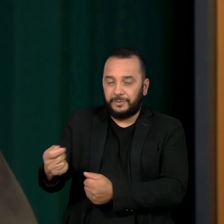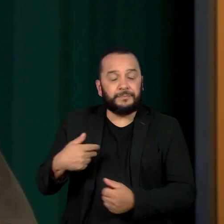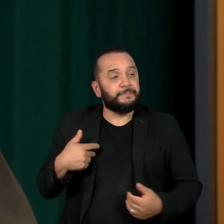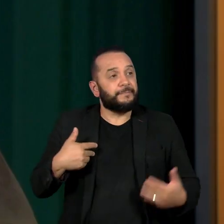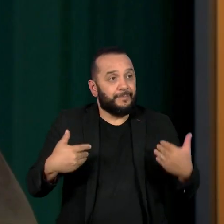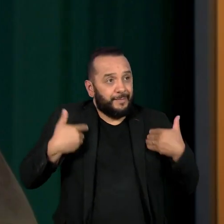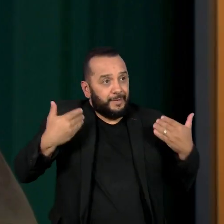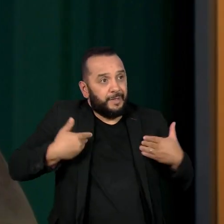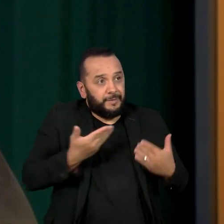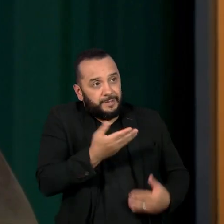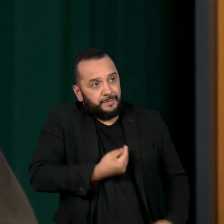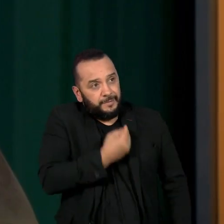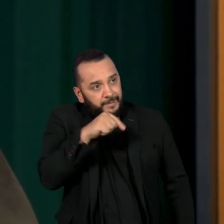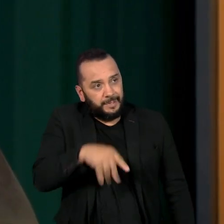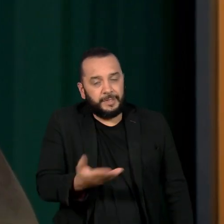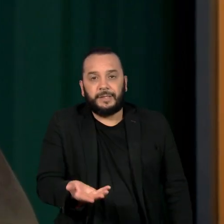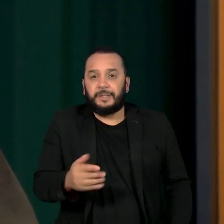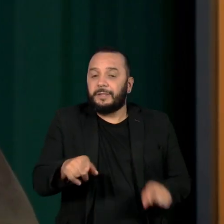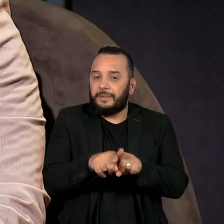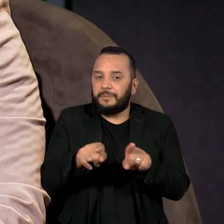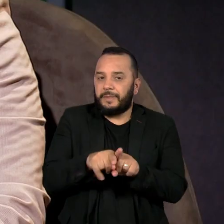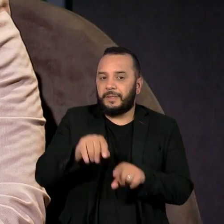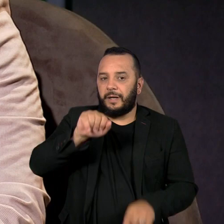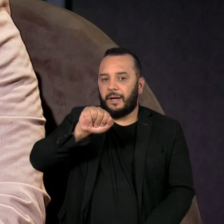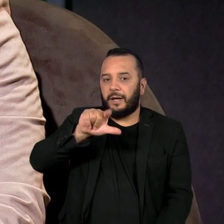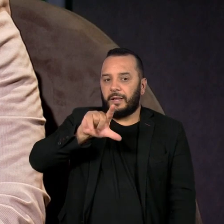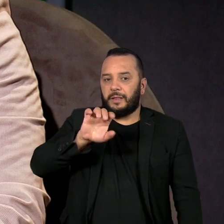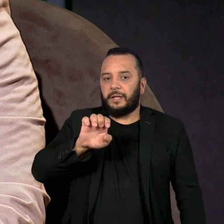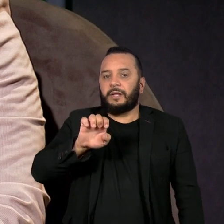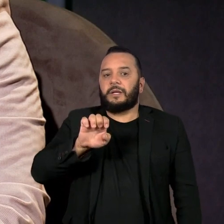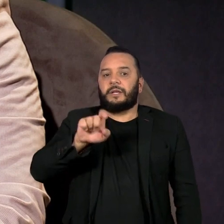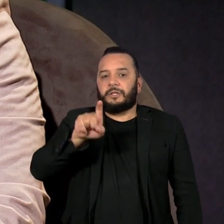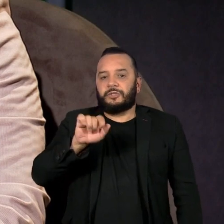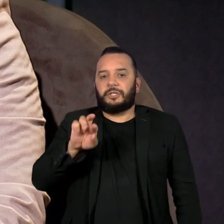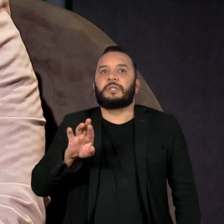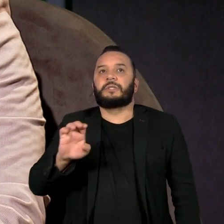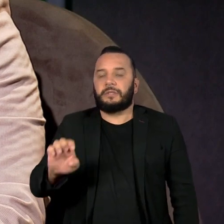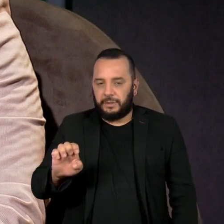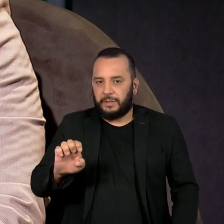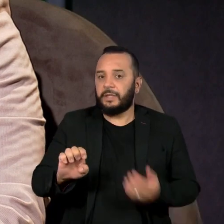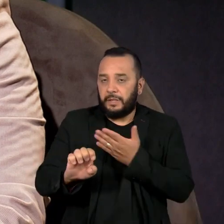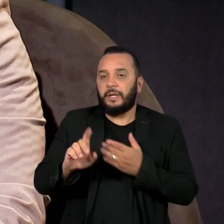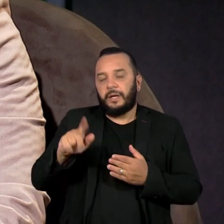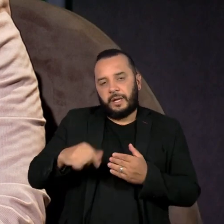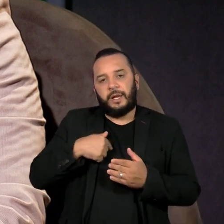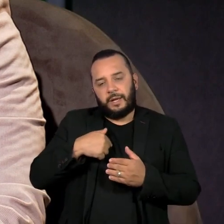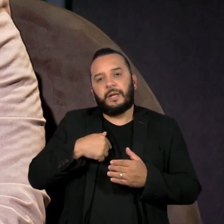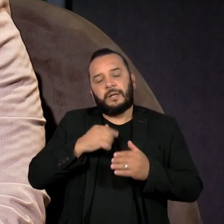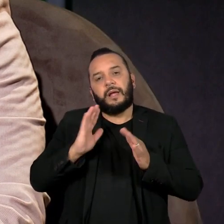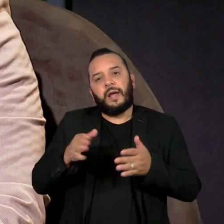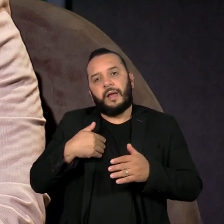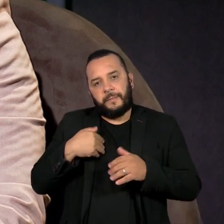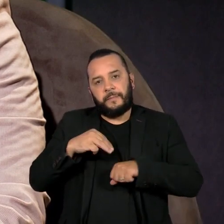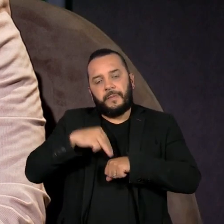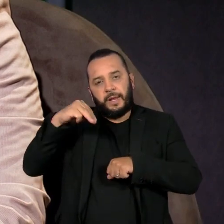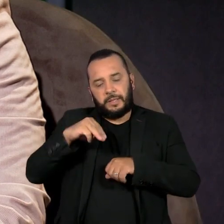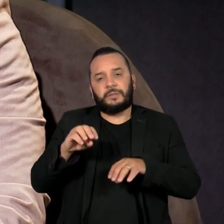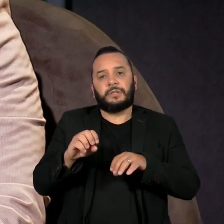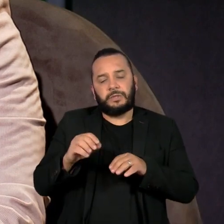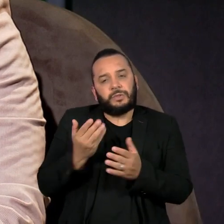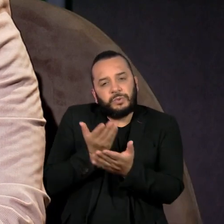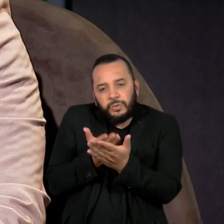alegria tê-la conosco. E também o Alexandre Carvalho, que é mestre em estudos populacionais e pesquisas do IBGE e é o